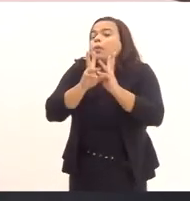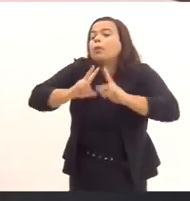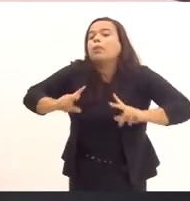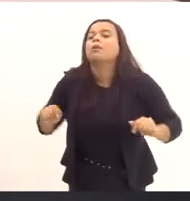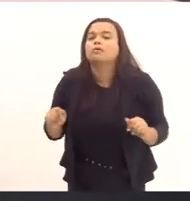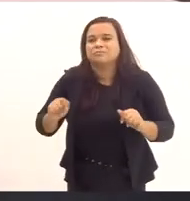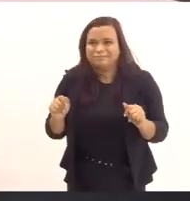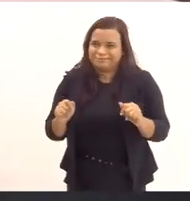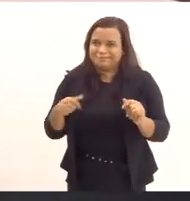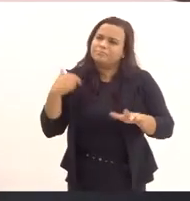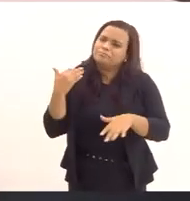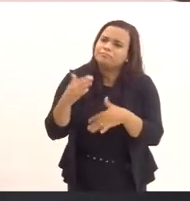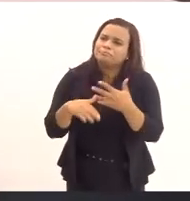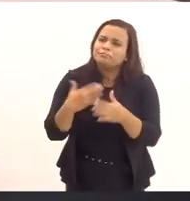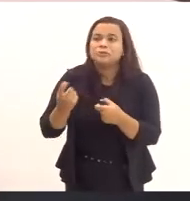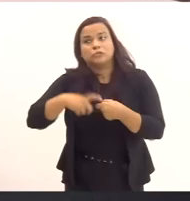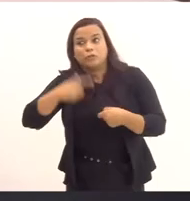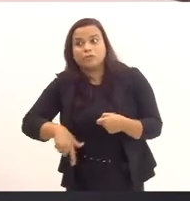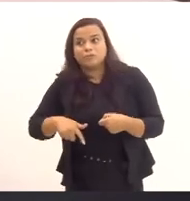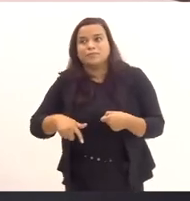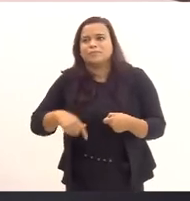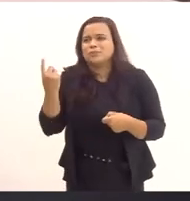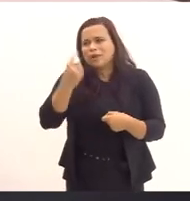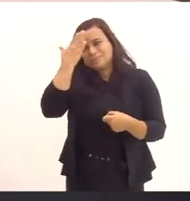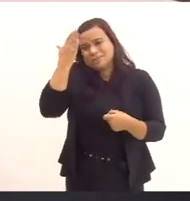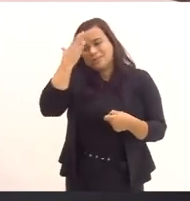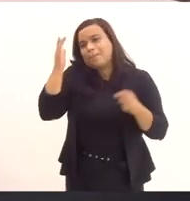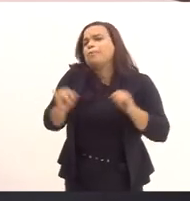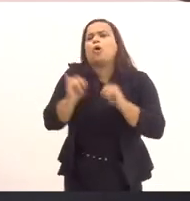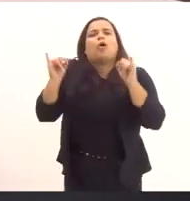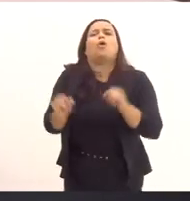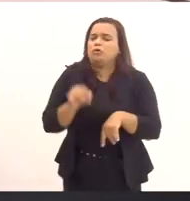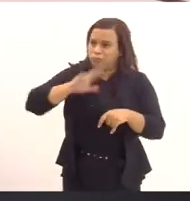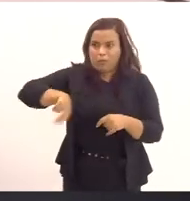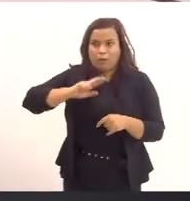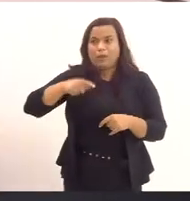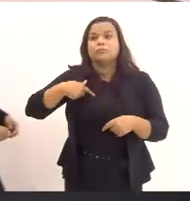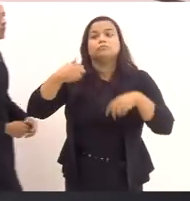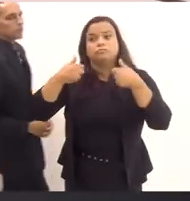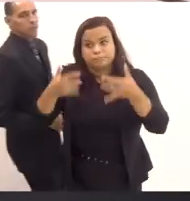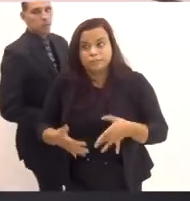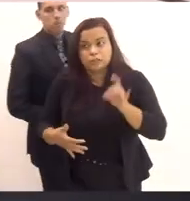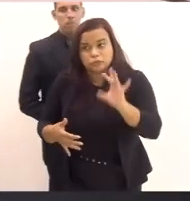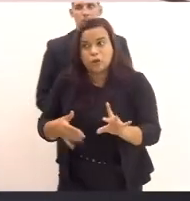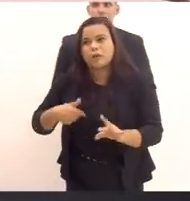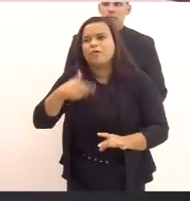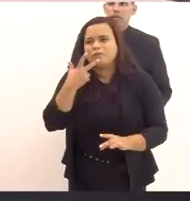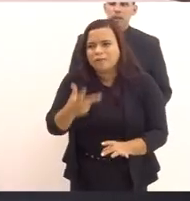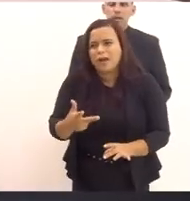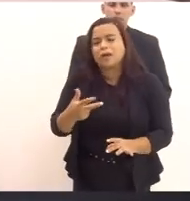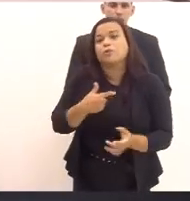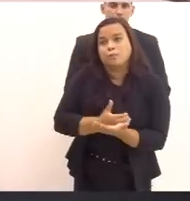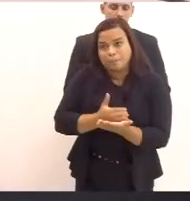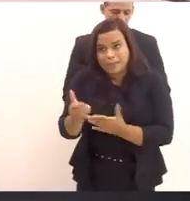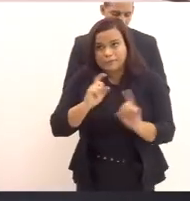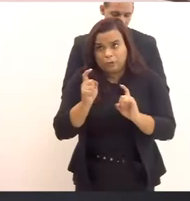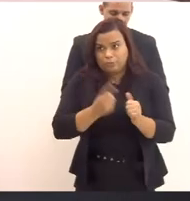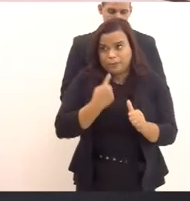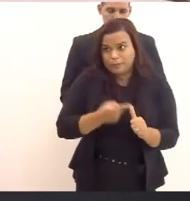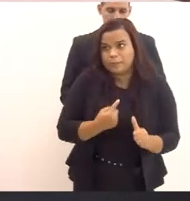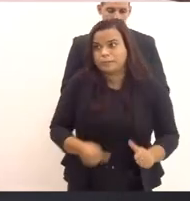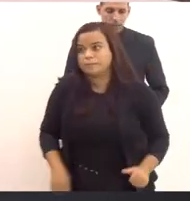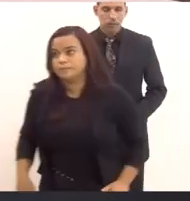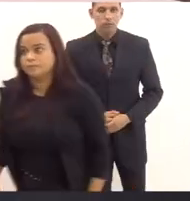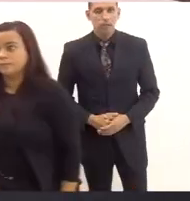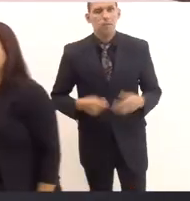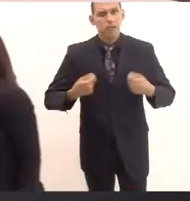nascer de novo então é lógico que não é banal então só é só essa minha observação presente que eu venho falando desde a primeira reunião mas é porque eu